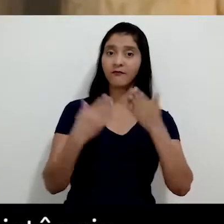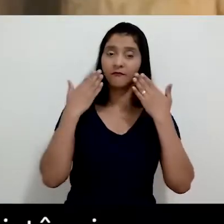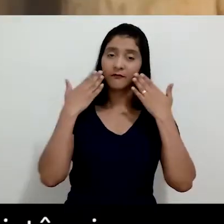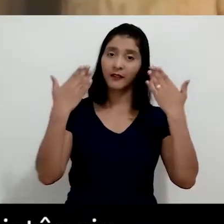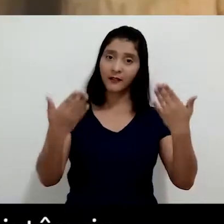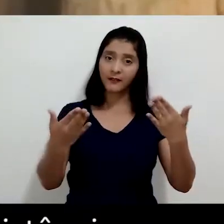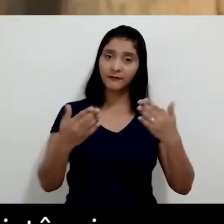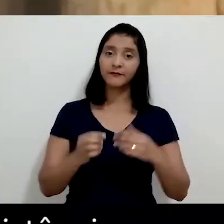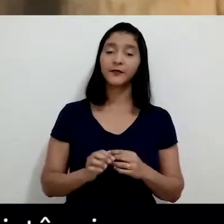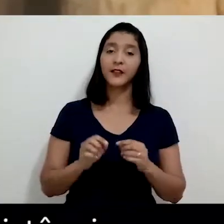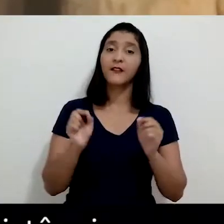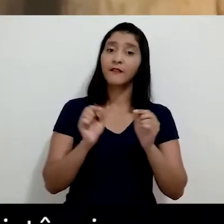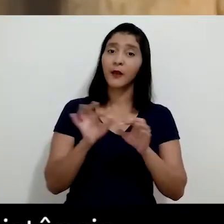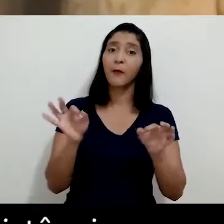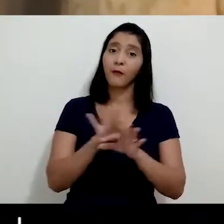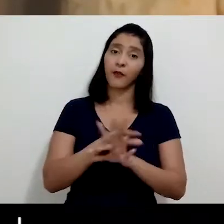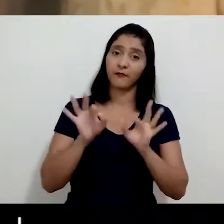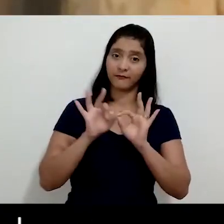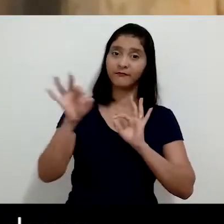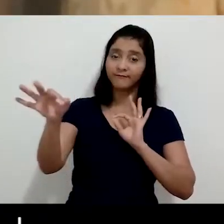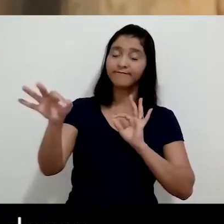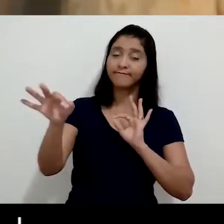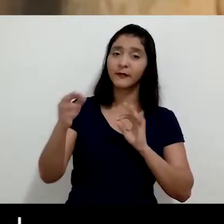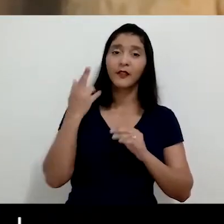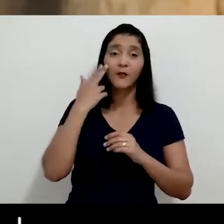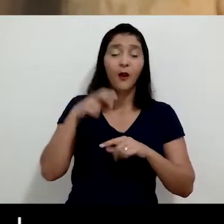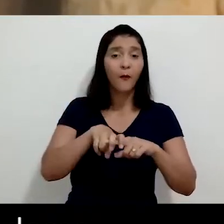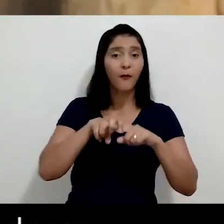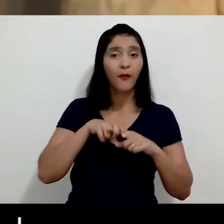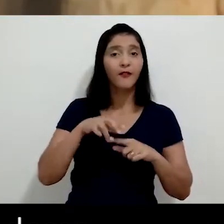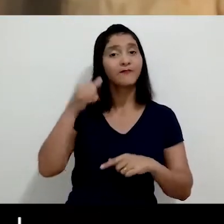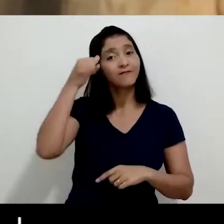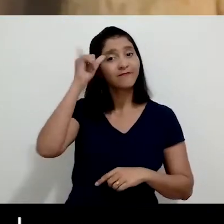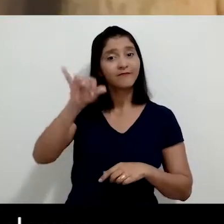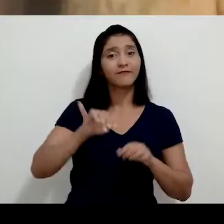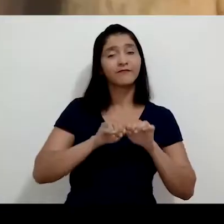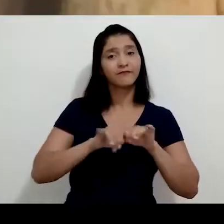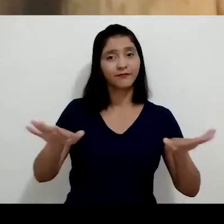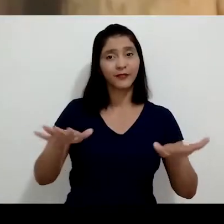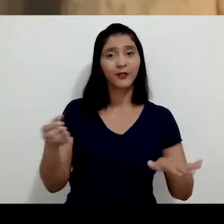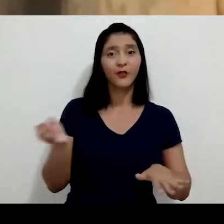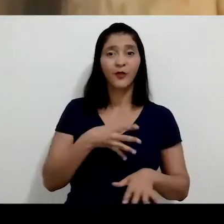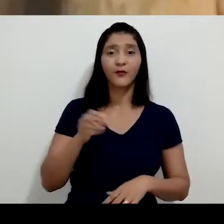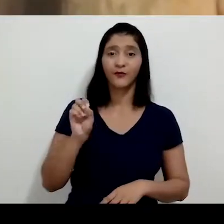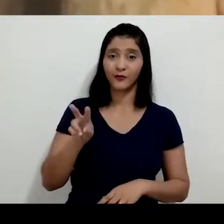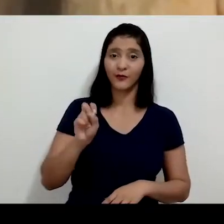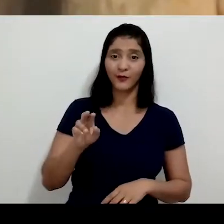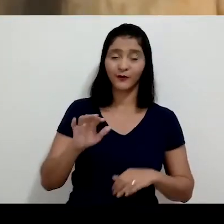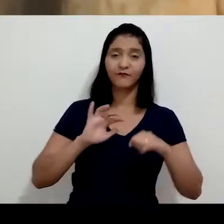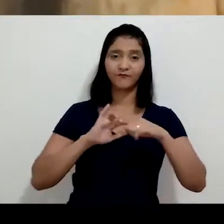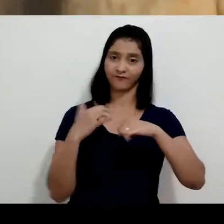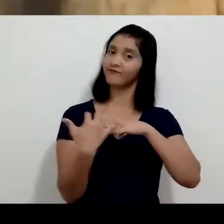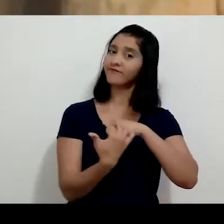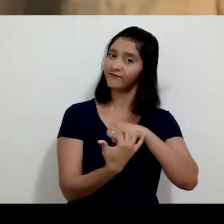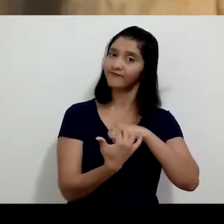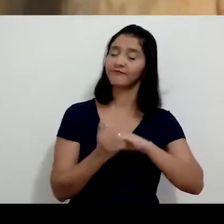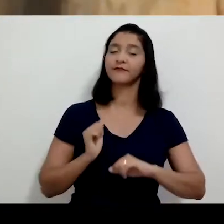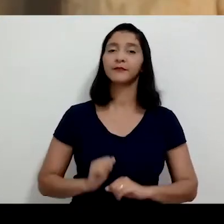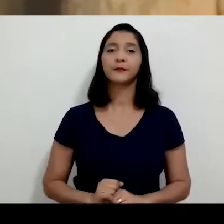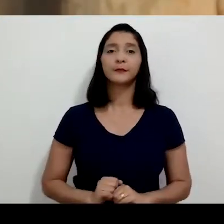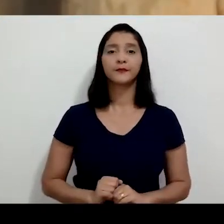apresentar uma gravação feita à distância, naturalmente, para evitarmos a proliferação desse novo vírus, desse